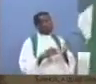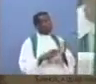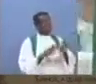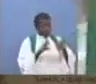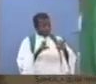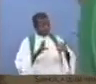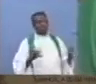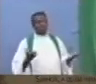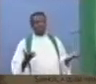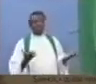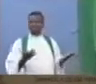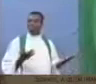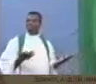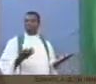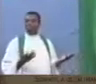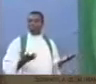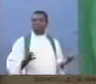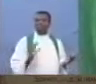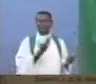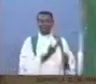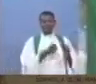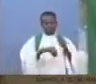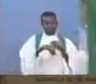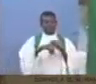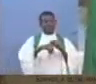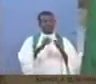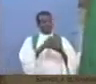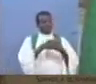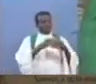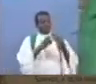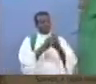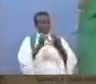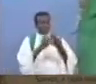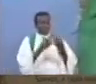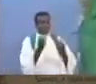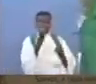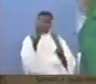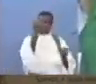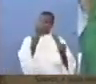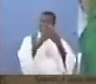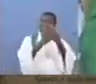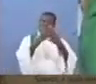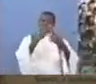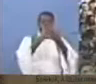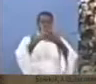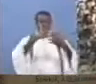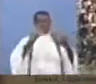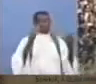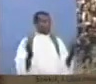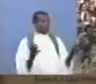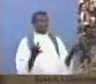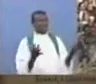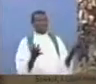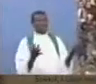Existem máquinas capazes de reproduzir todas as partes do corpo humano, menos a